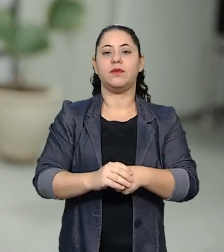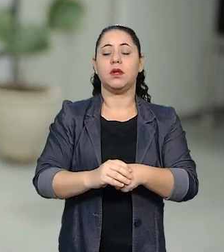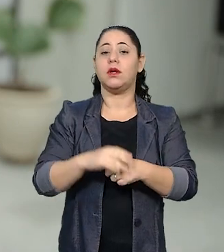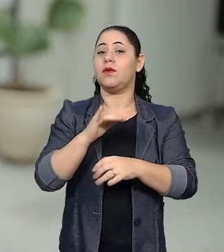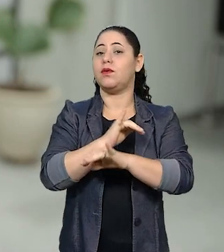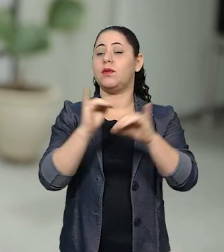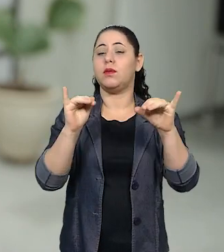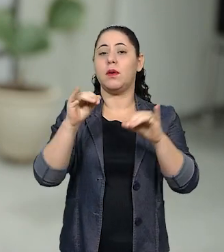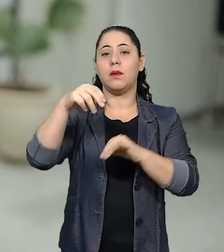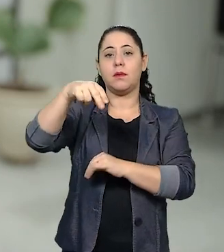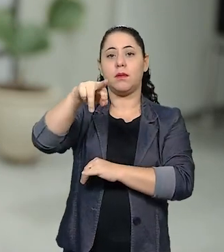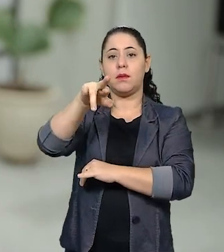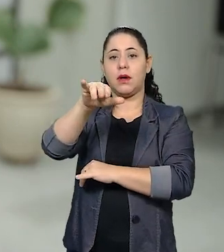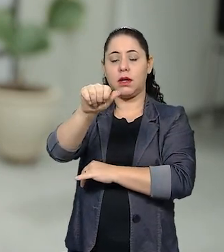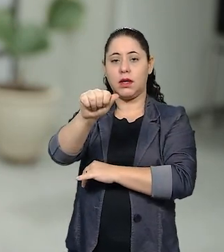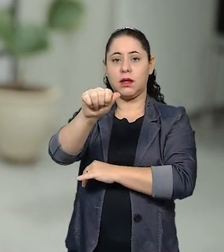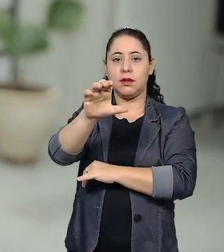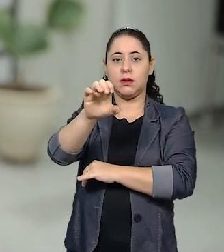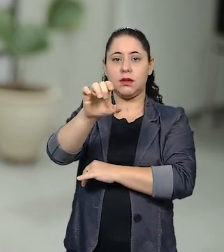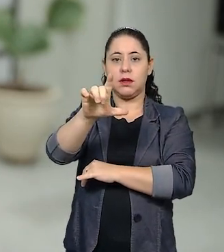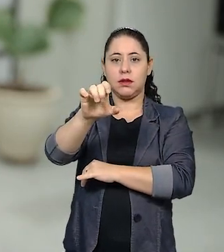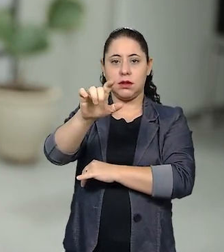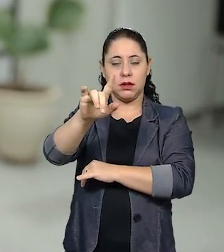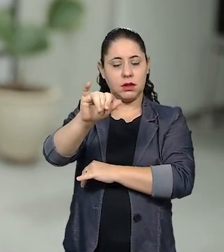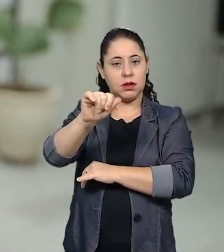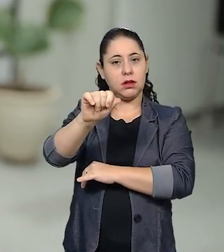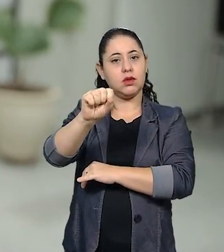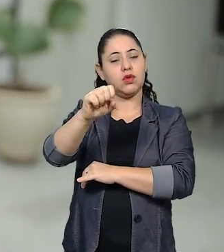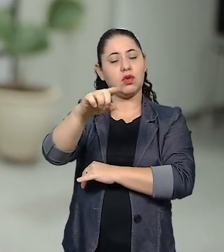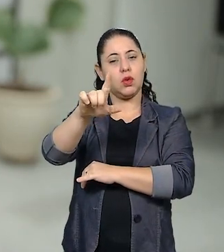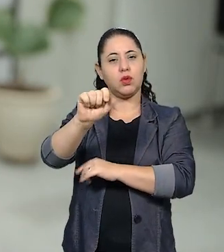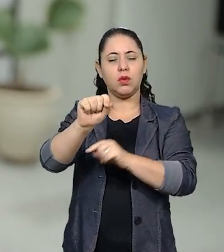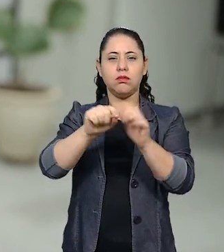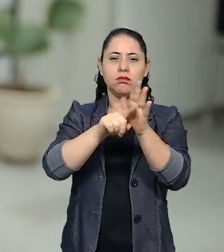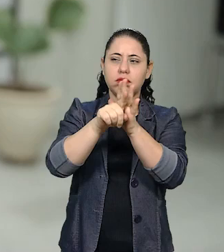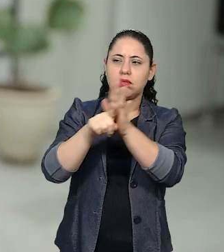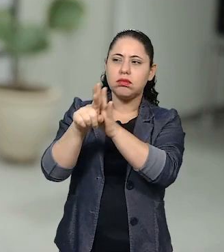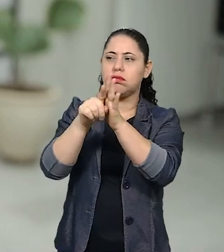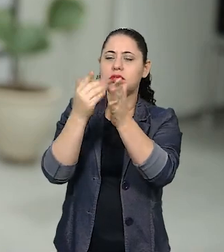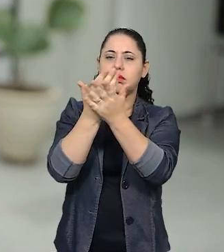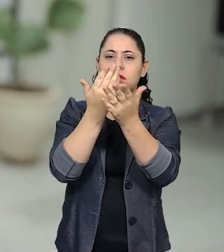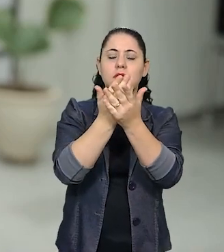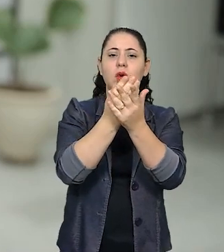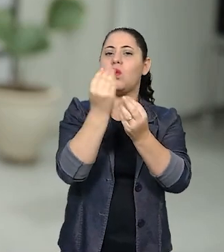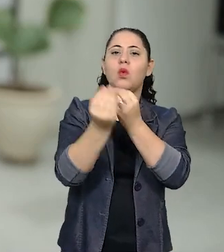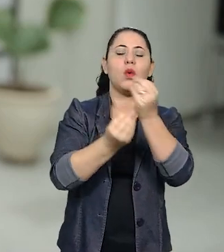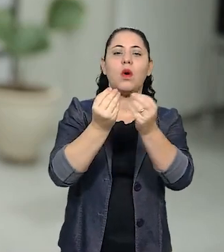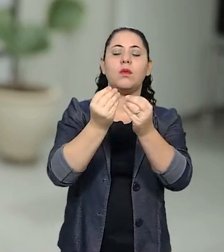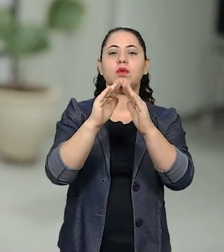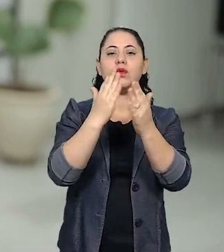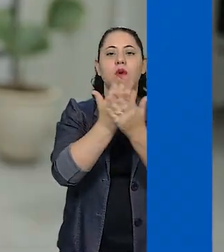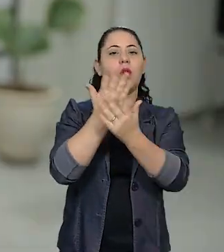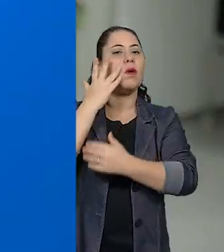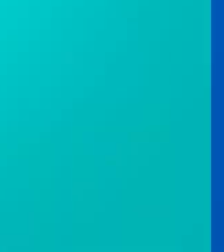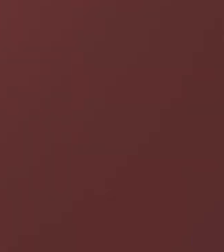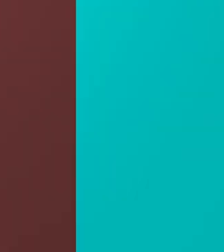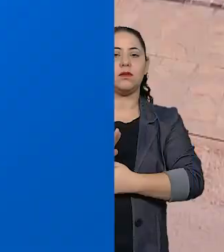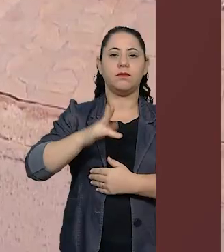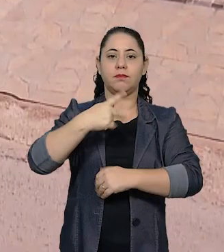até 3 anos de idade têm acesso ao serviço. O dado é da Fundação Maria Cecília